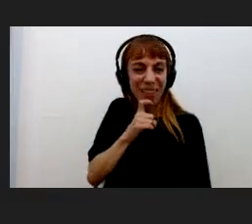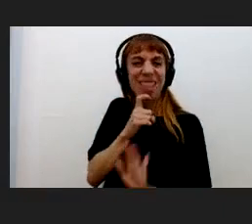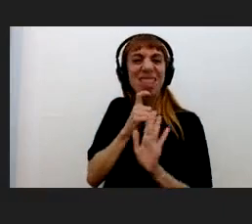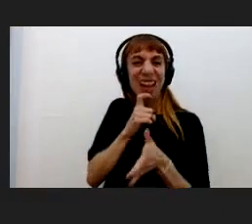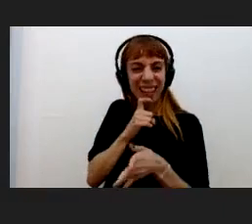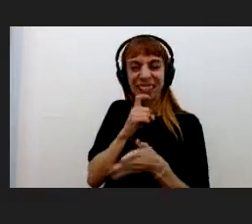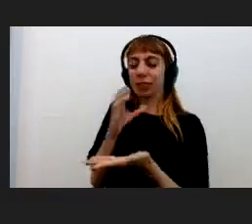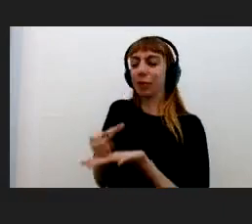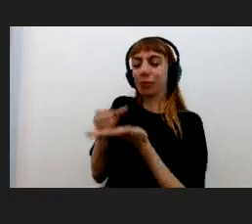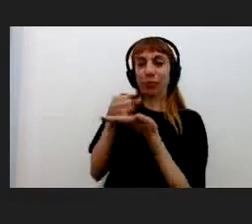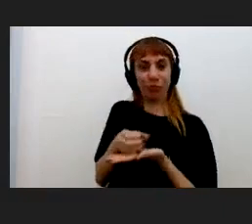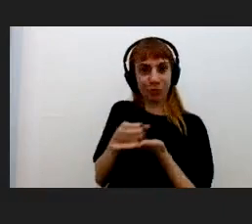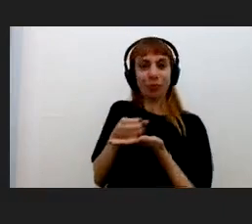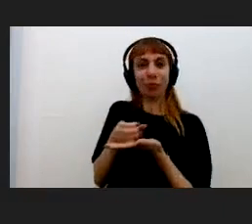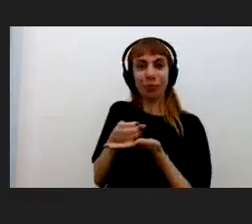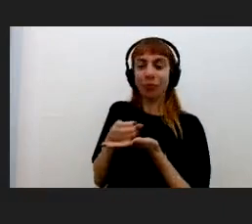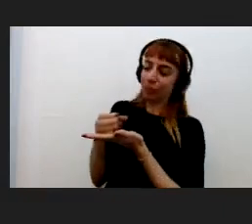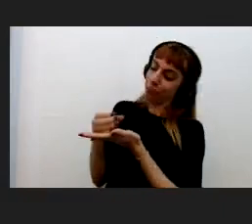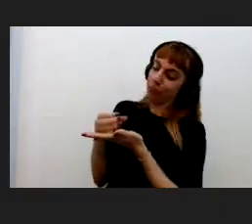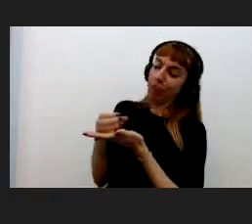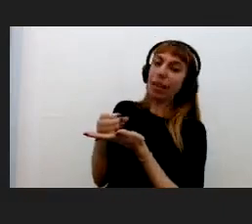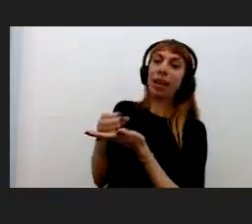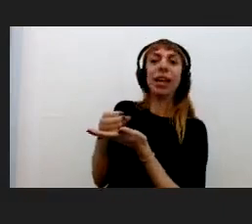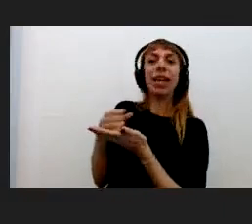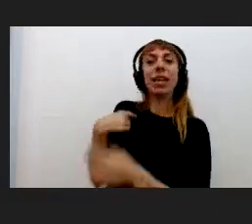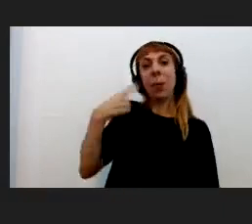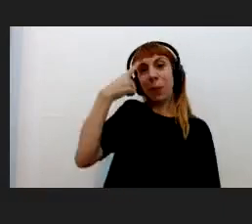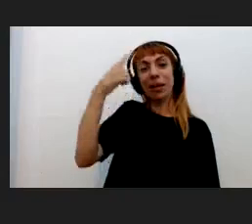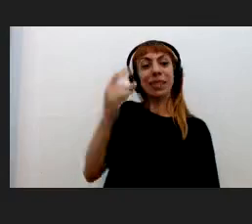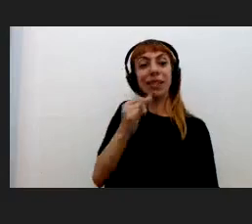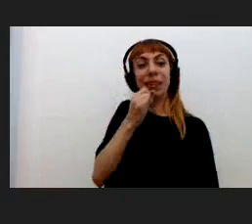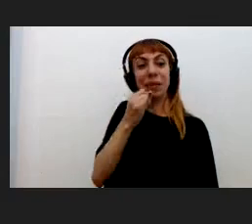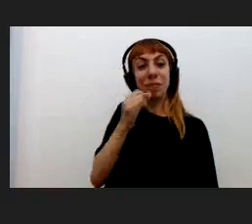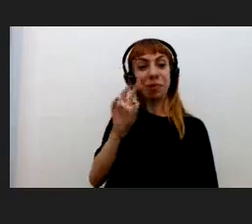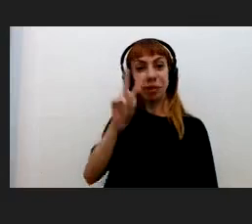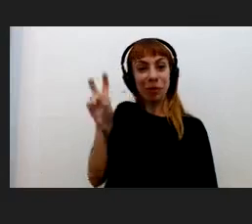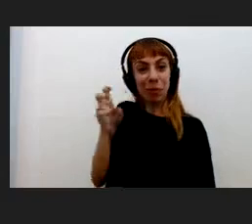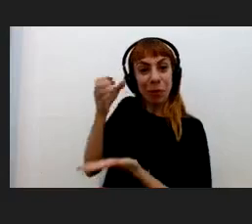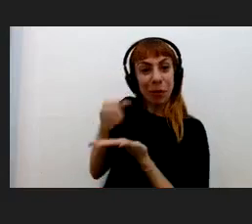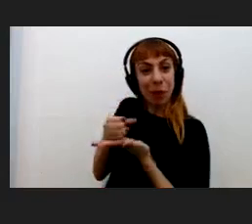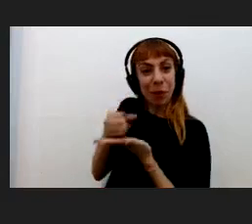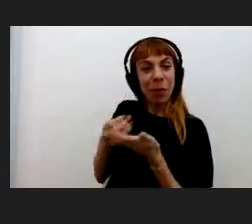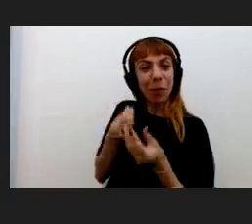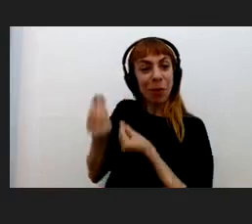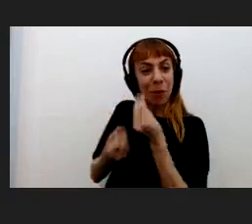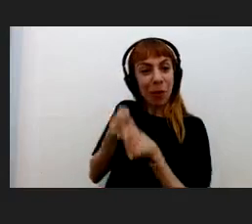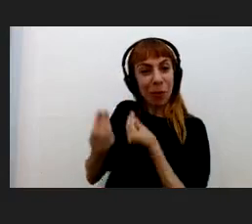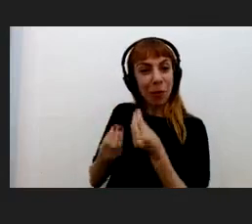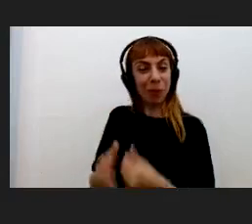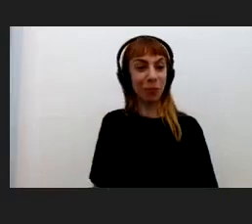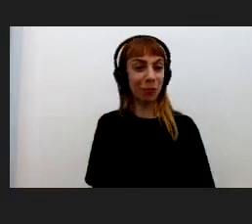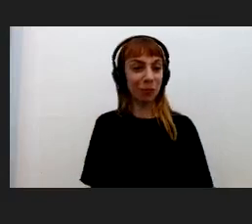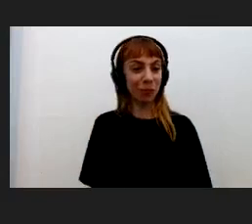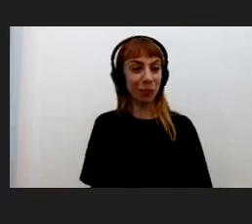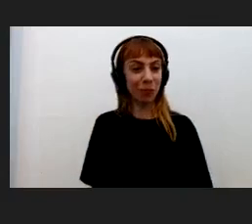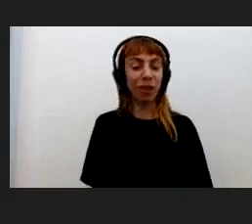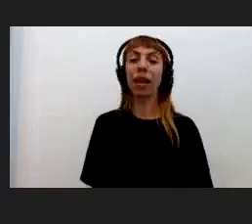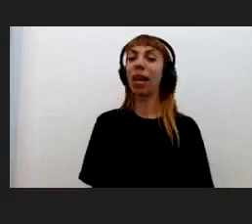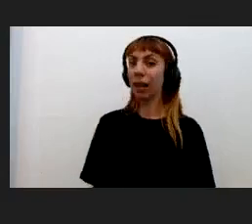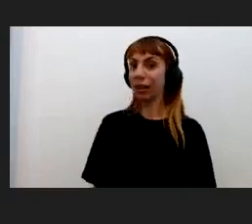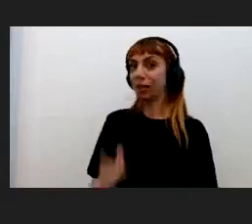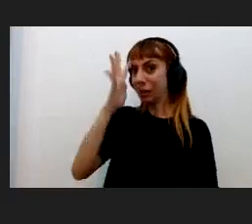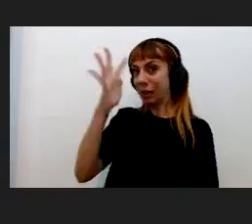E eu gosto de pensar o exemplo do copo para entender como que a gente se relaciona, assim, né?